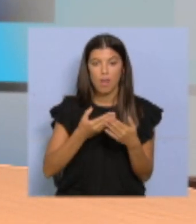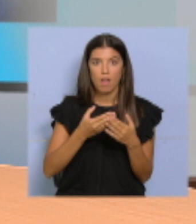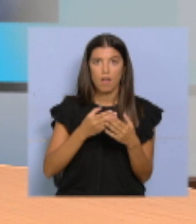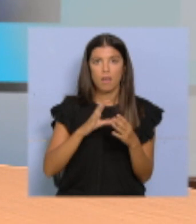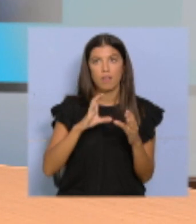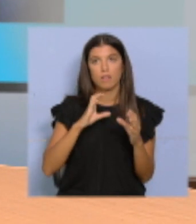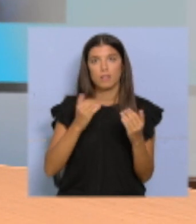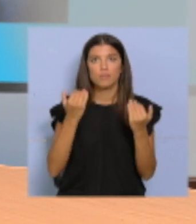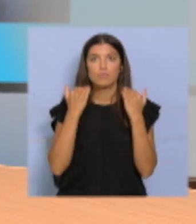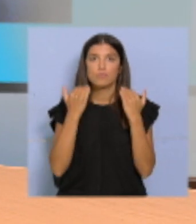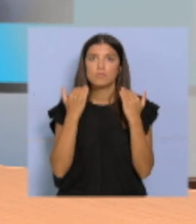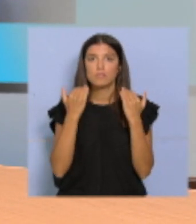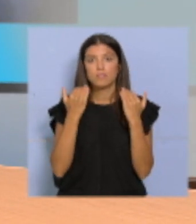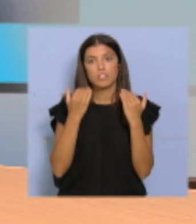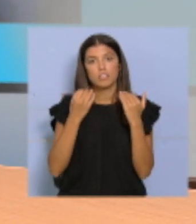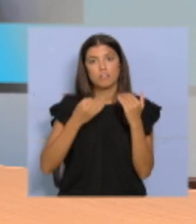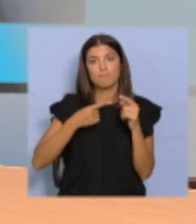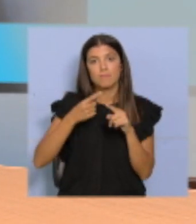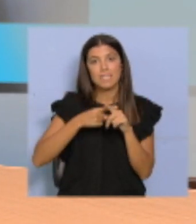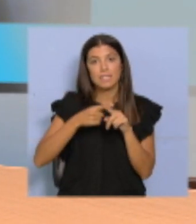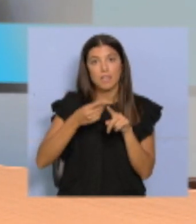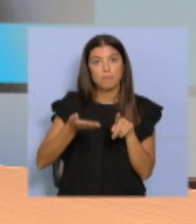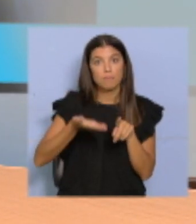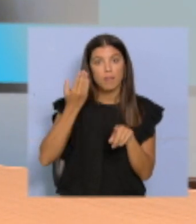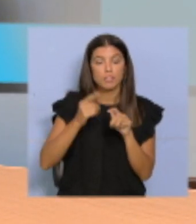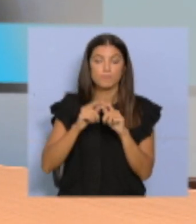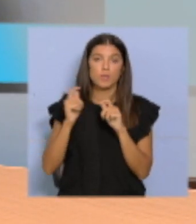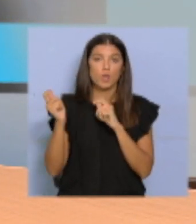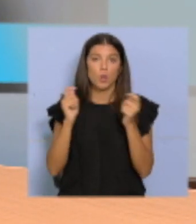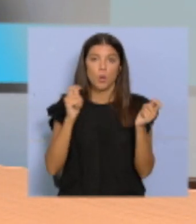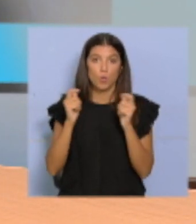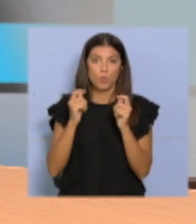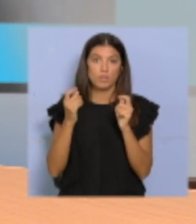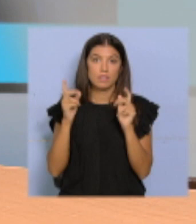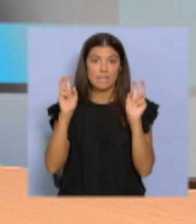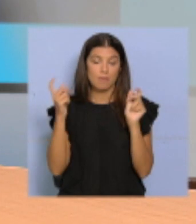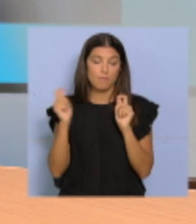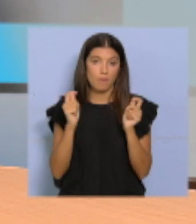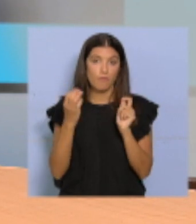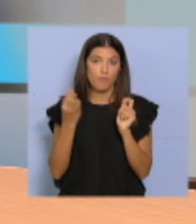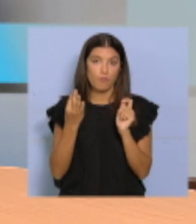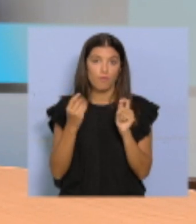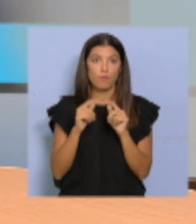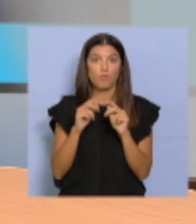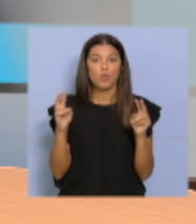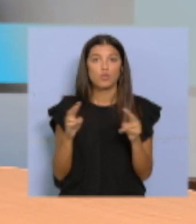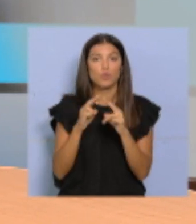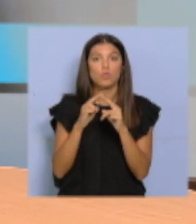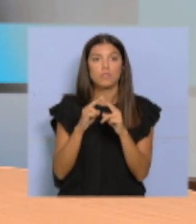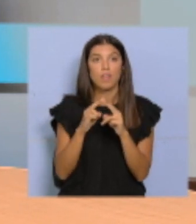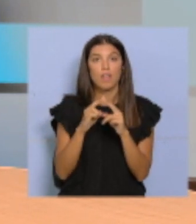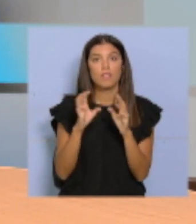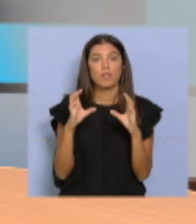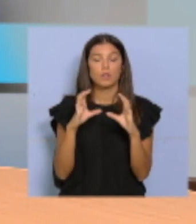cada vez mais parte do cotidiano. O tema esteve em debate nas Jornadas Nacionais de Comunicação Social, que decorreram, claro está, no